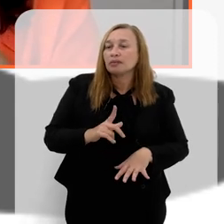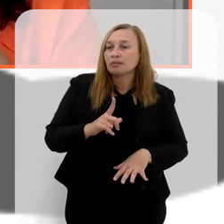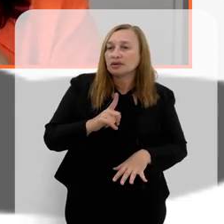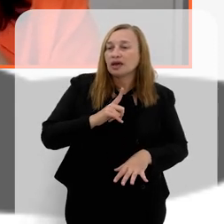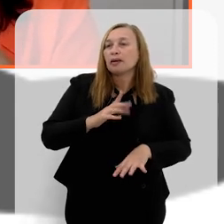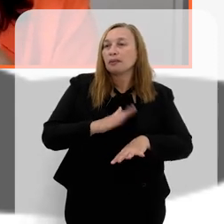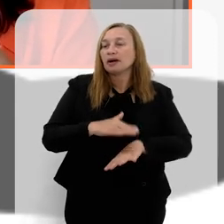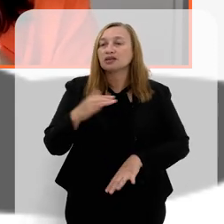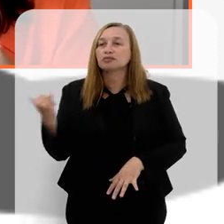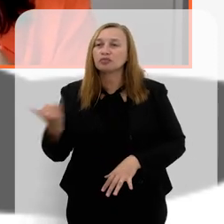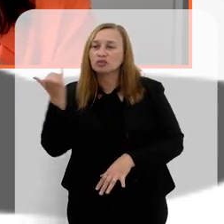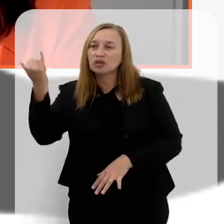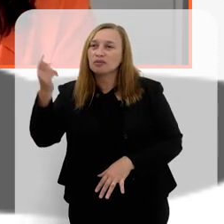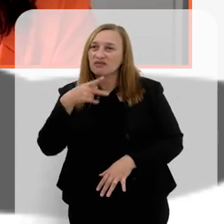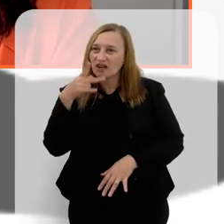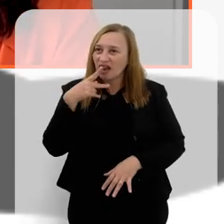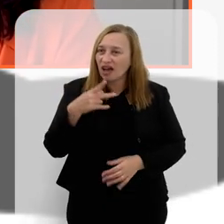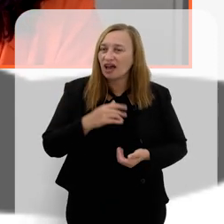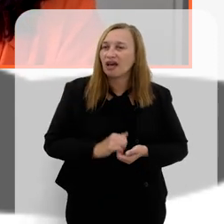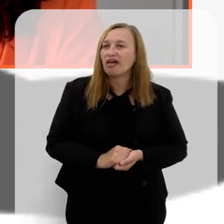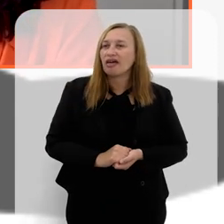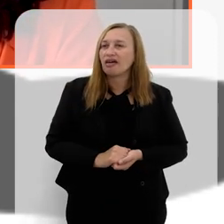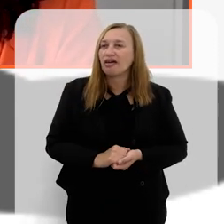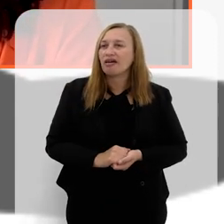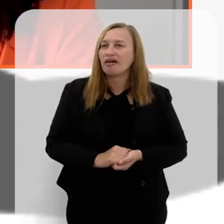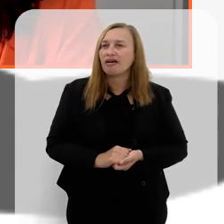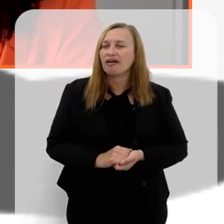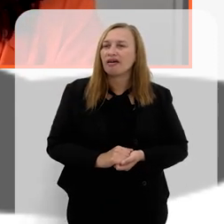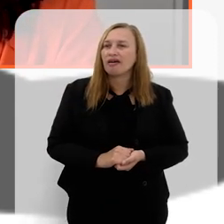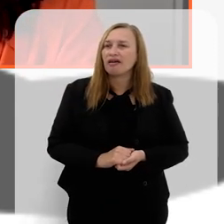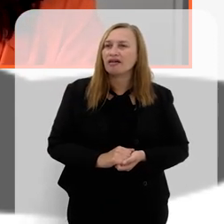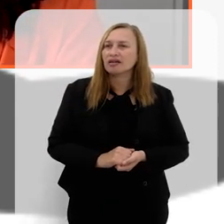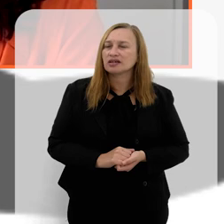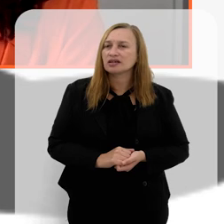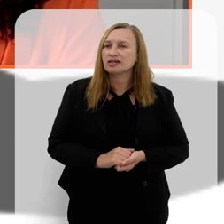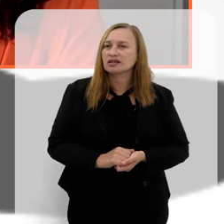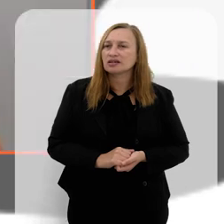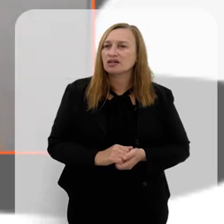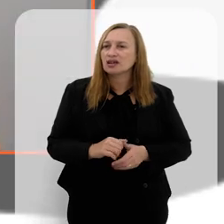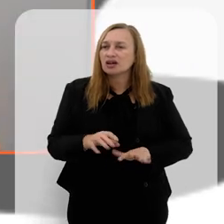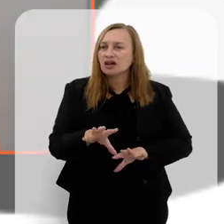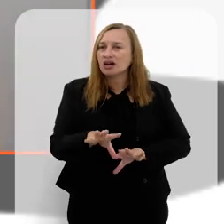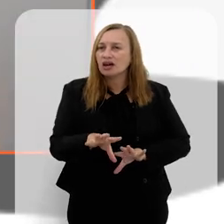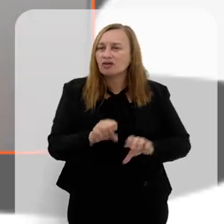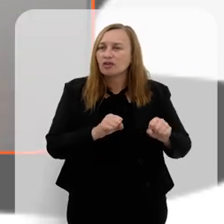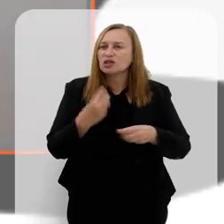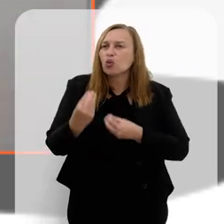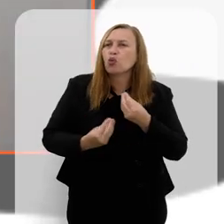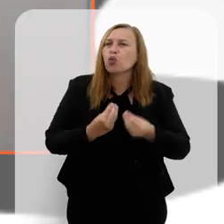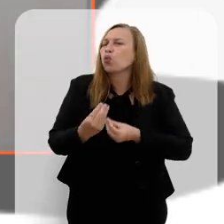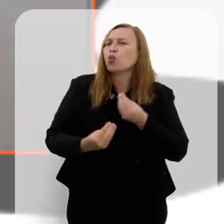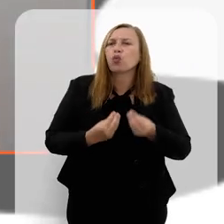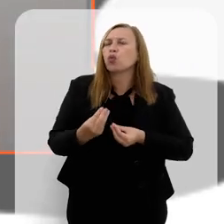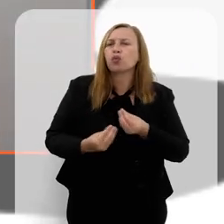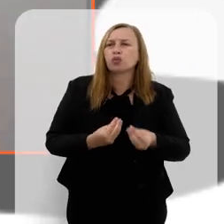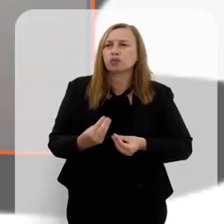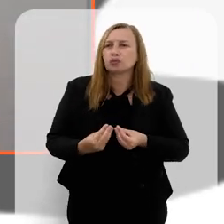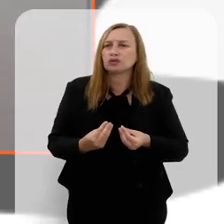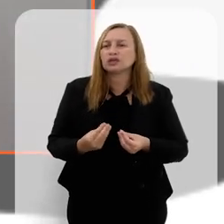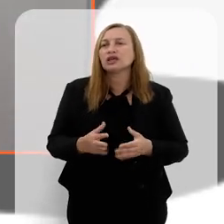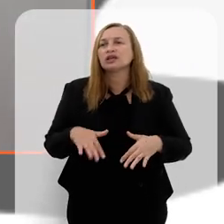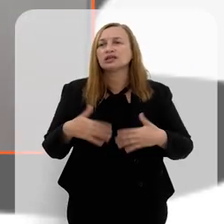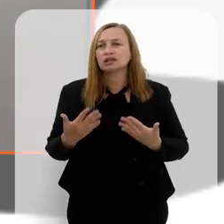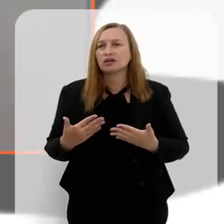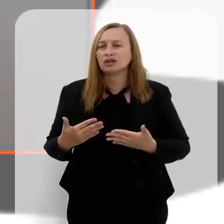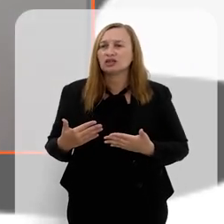tem de mais importante para falar é a formação. Como é que é a formação,